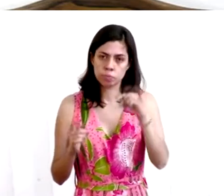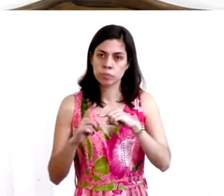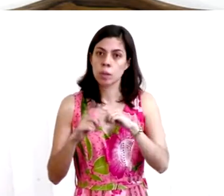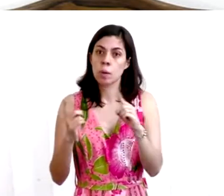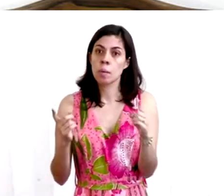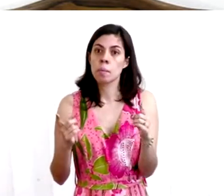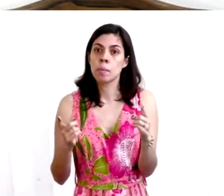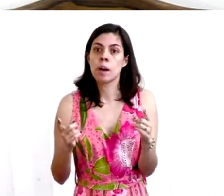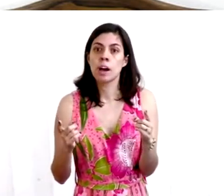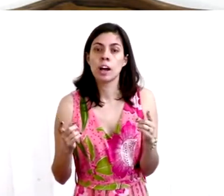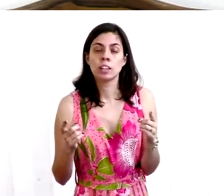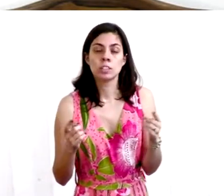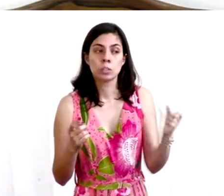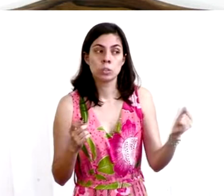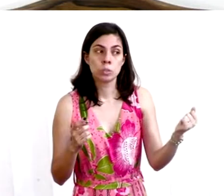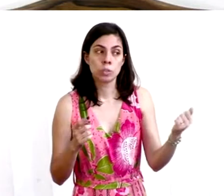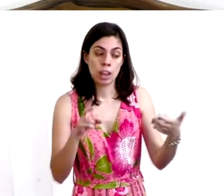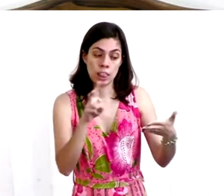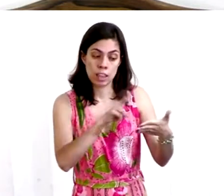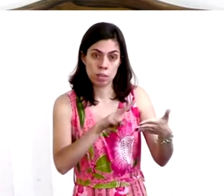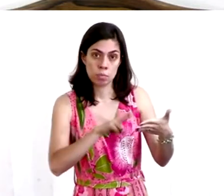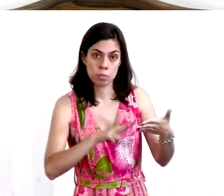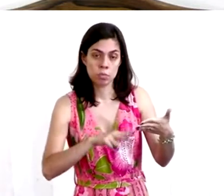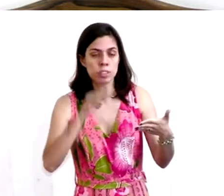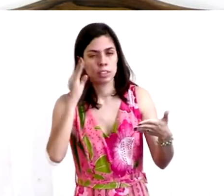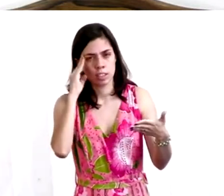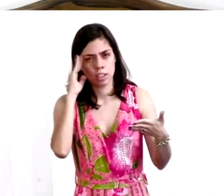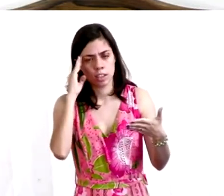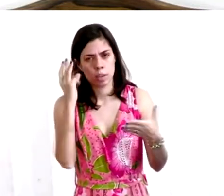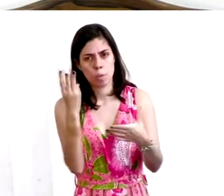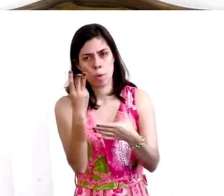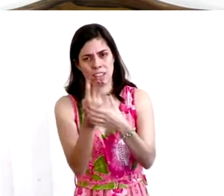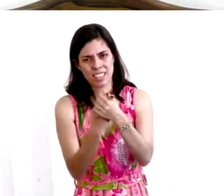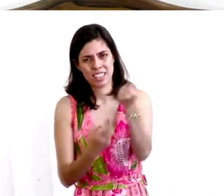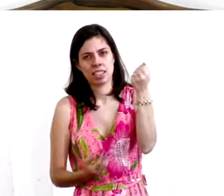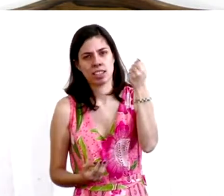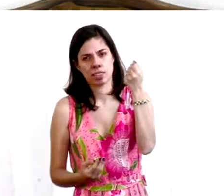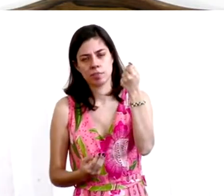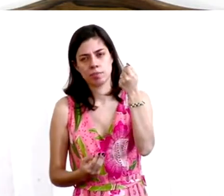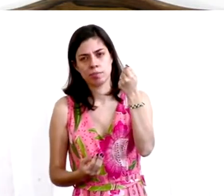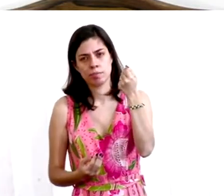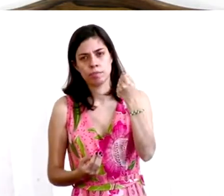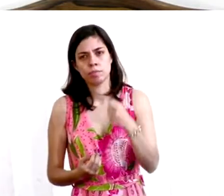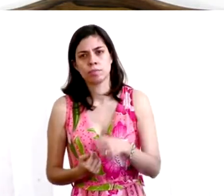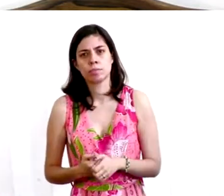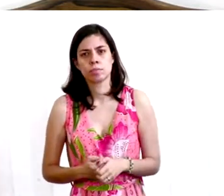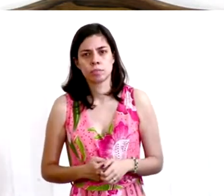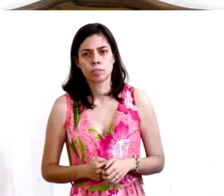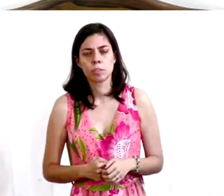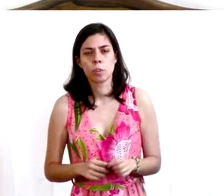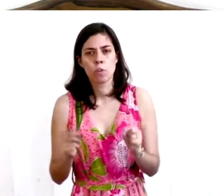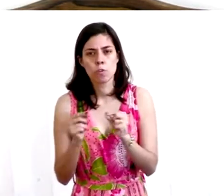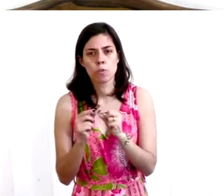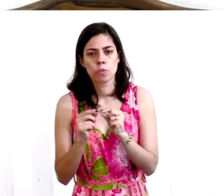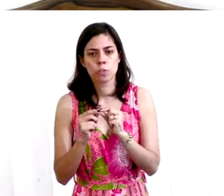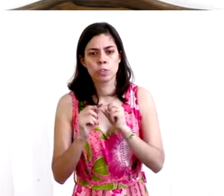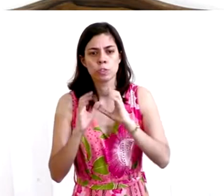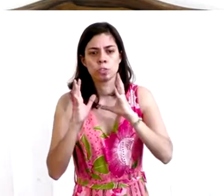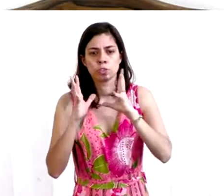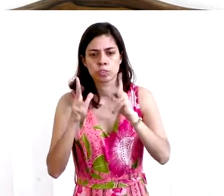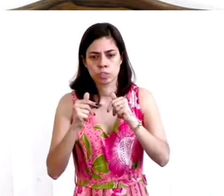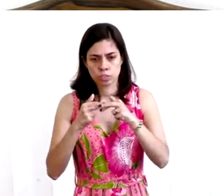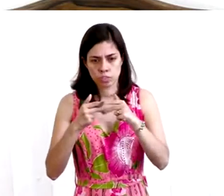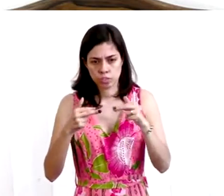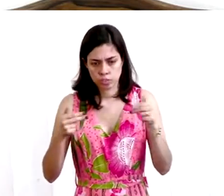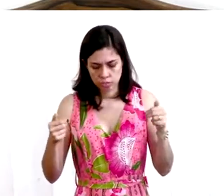trabalham, que a Trindade funciona e que a Trindade é a causa primeira de tudo o que